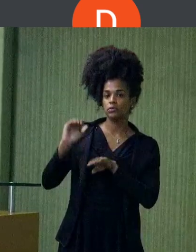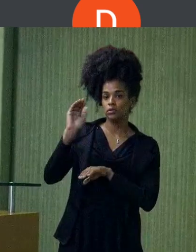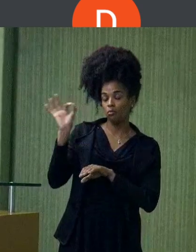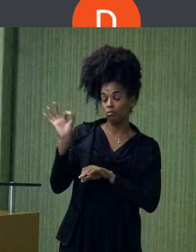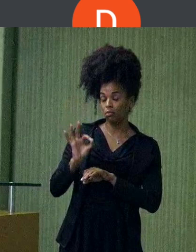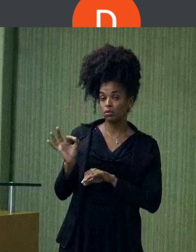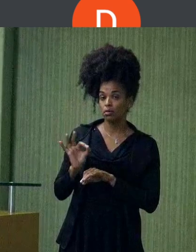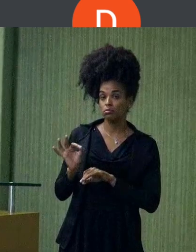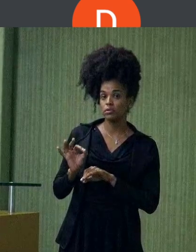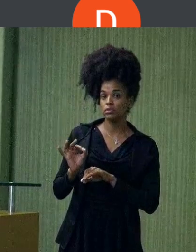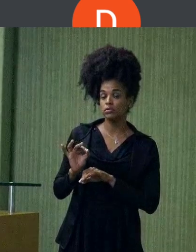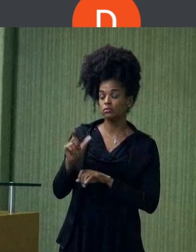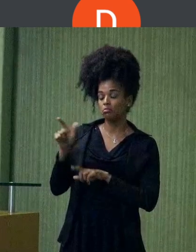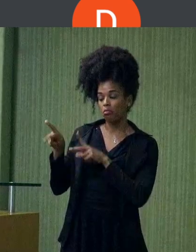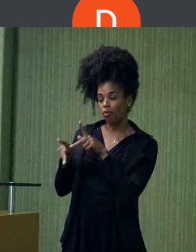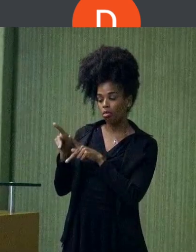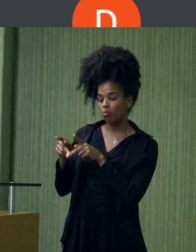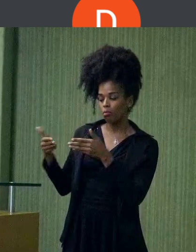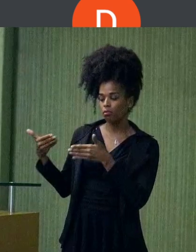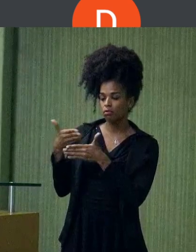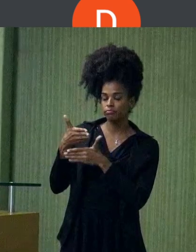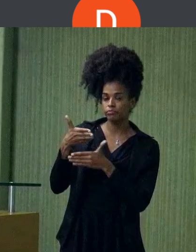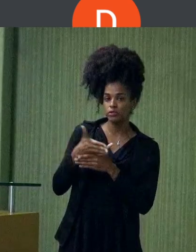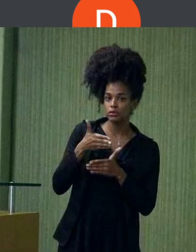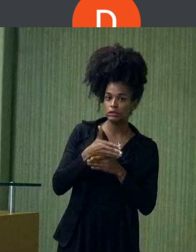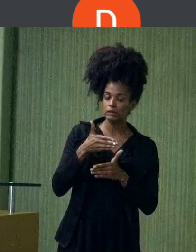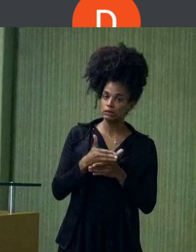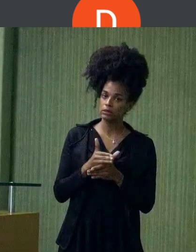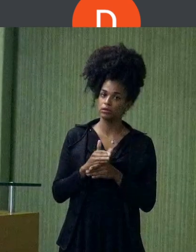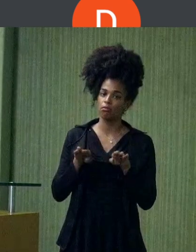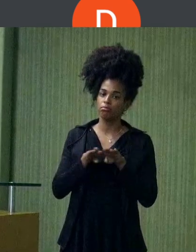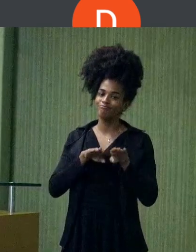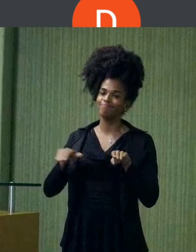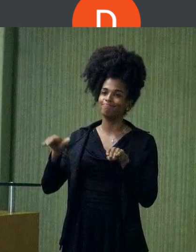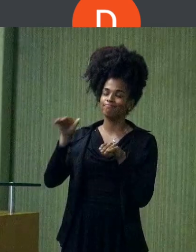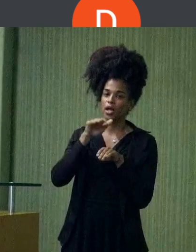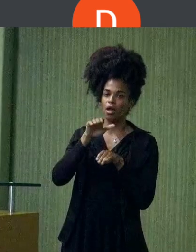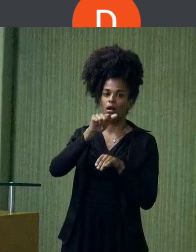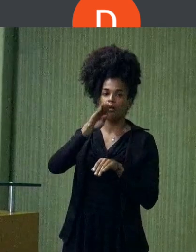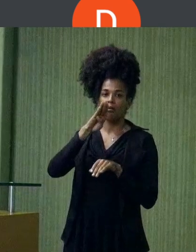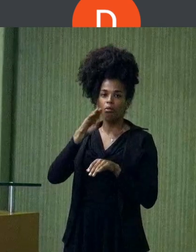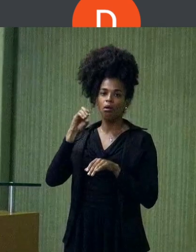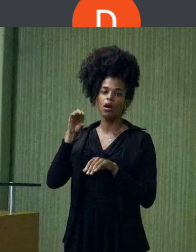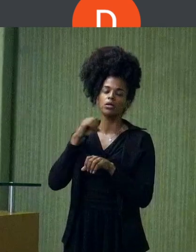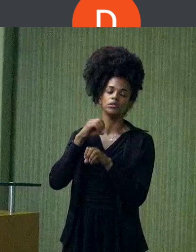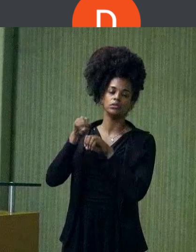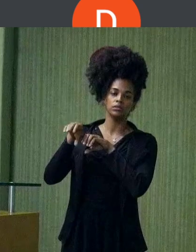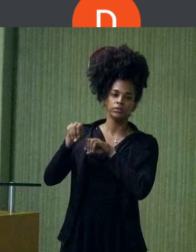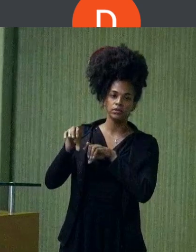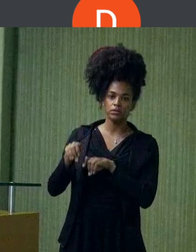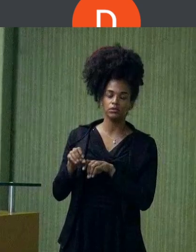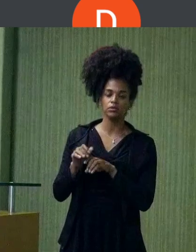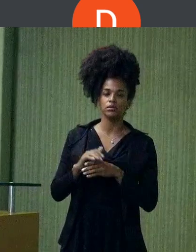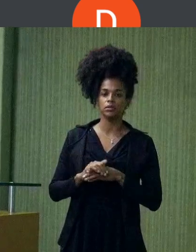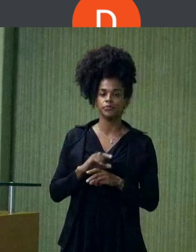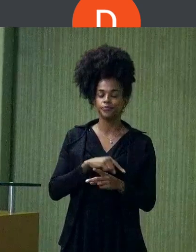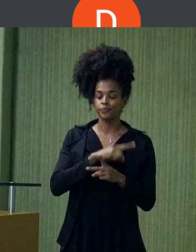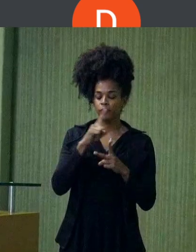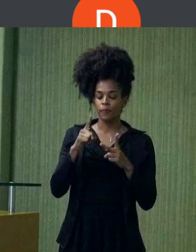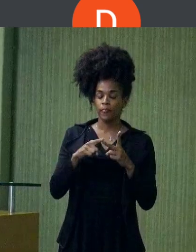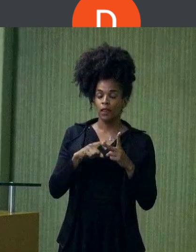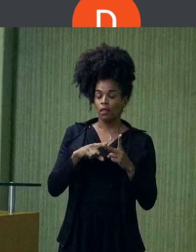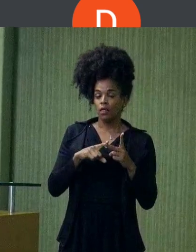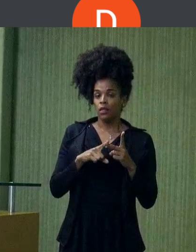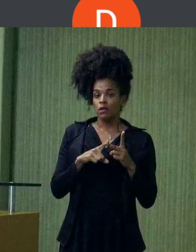ou mais de modo a superar o analfabetismo até o final da vigência né Eh a meta 10b